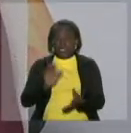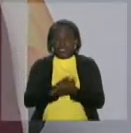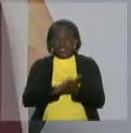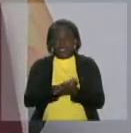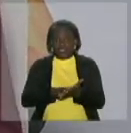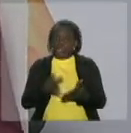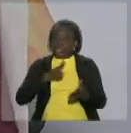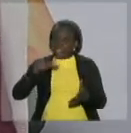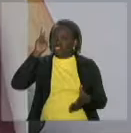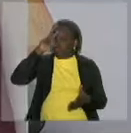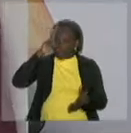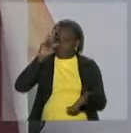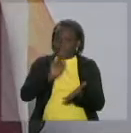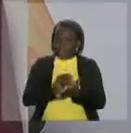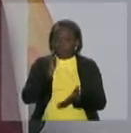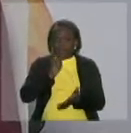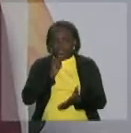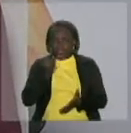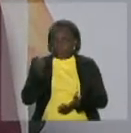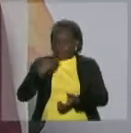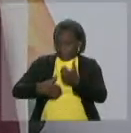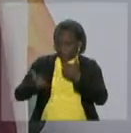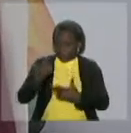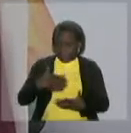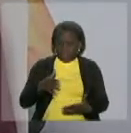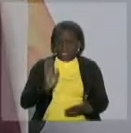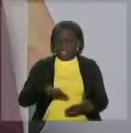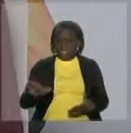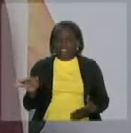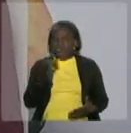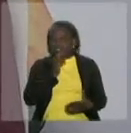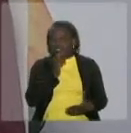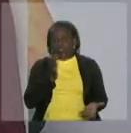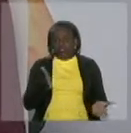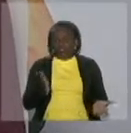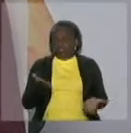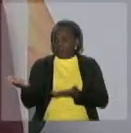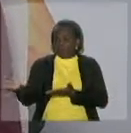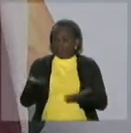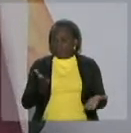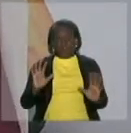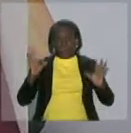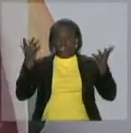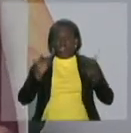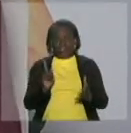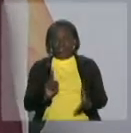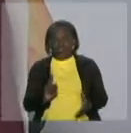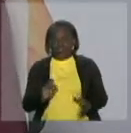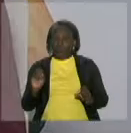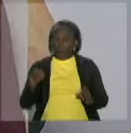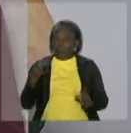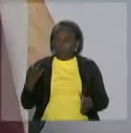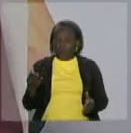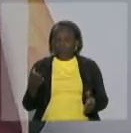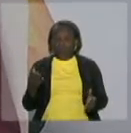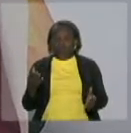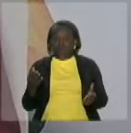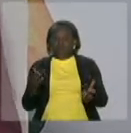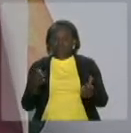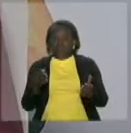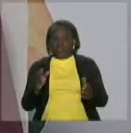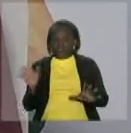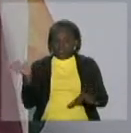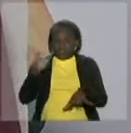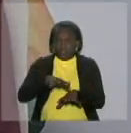com as outras crianças. Então existem relatos de mães que dizem que a criança não é por exemplo, convidada para a festinha, ou ela não